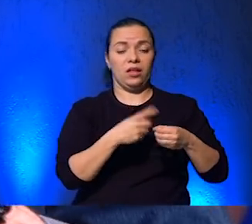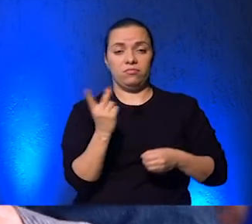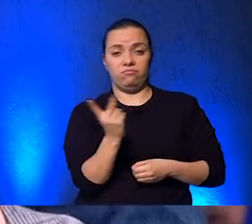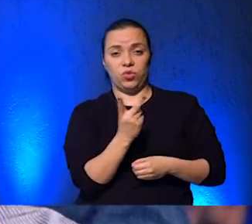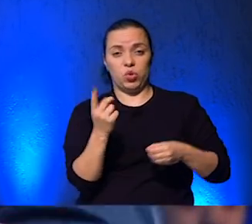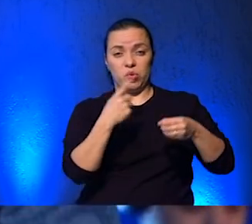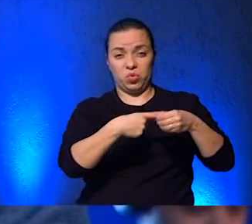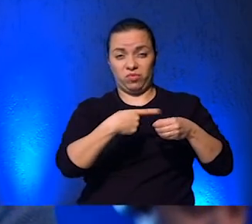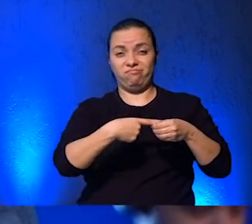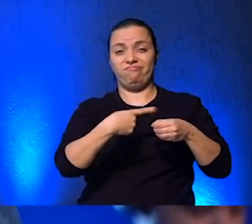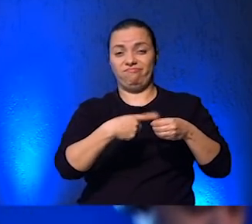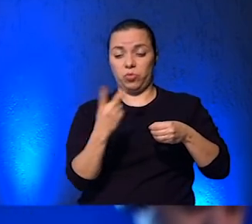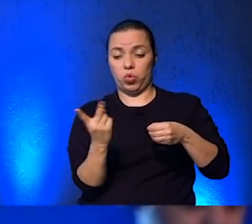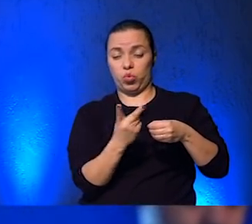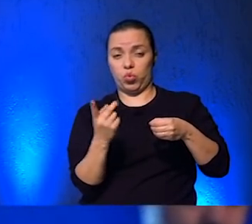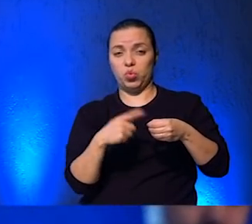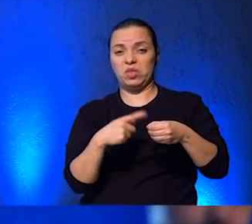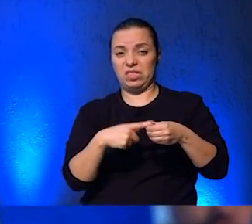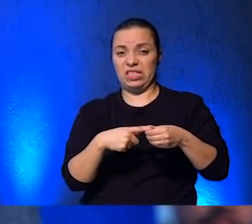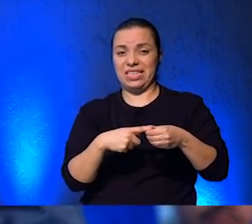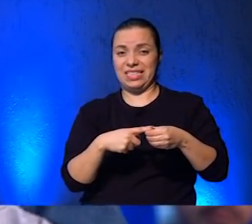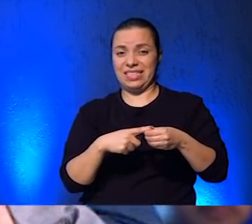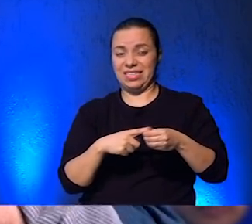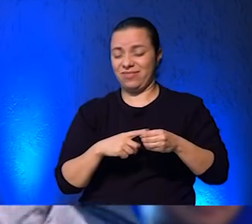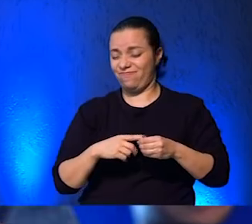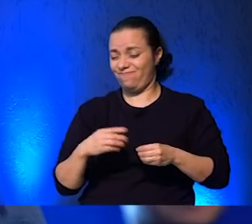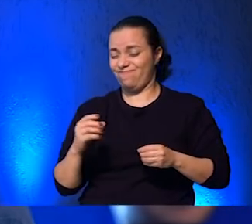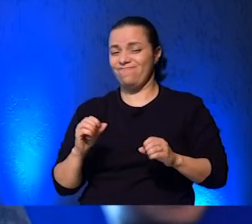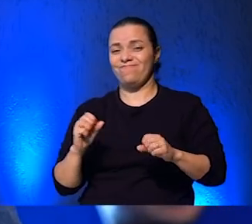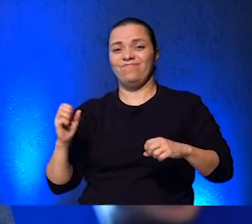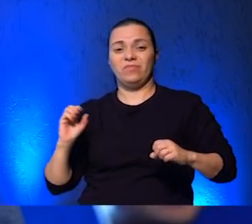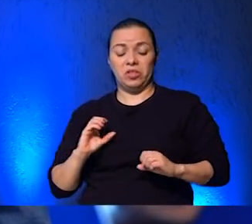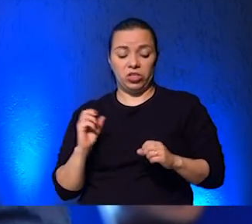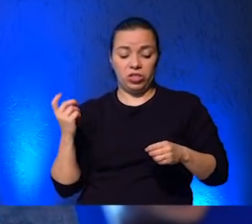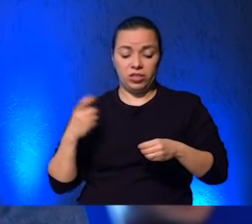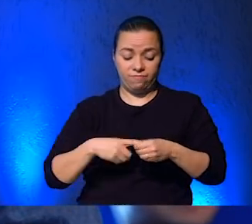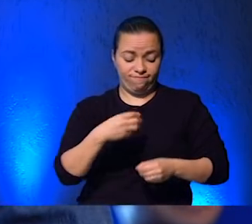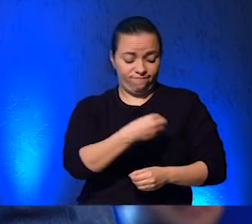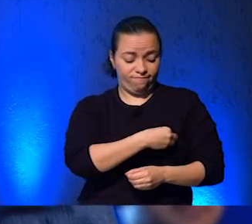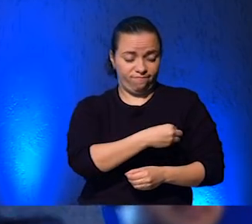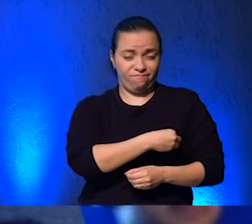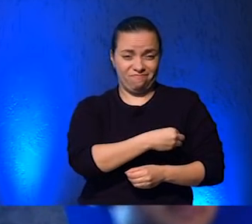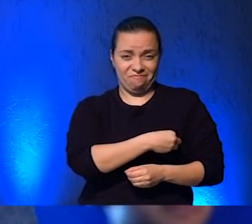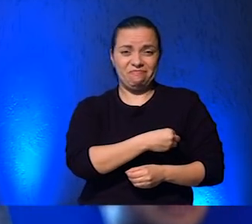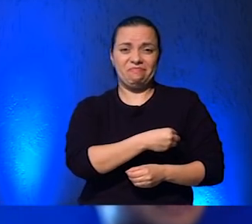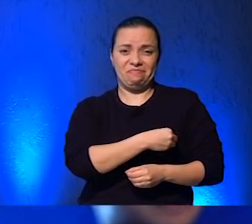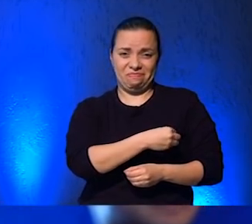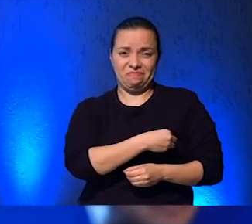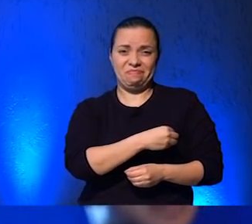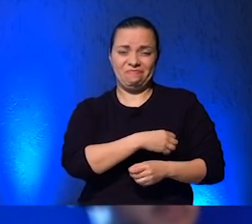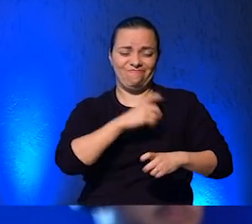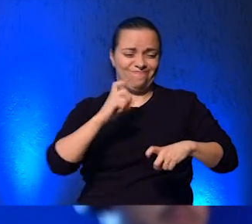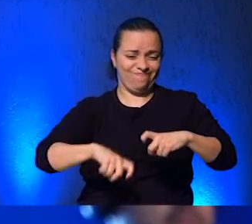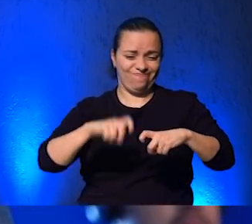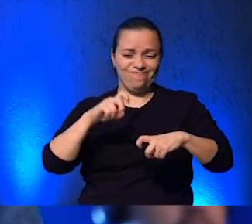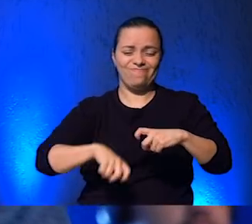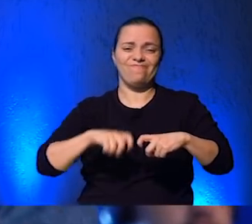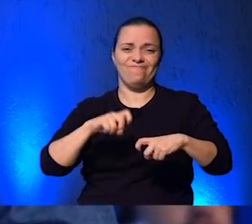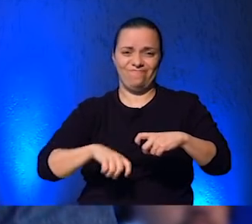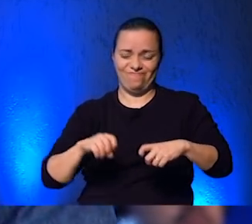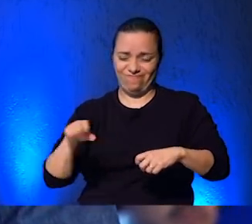nos últimos dias muitas pessoas ficaram assustadas como que aconteceu no líbano e foi tão doloroso ver toda aquela situação uma